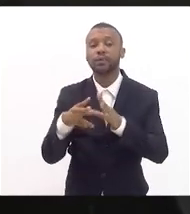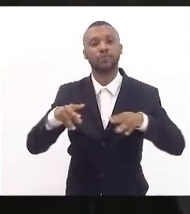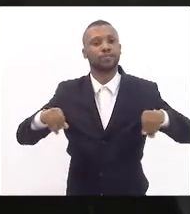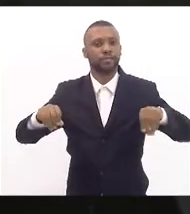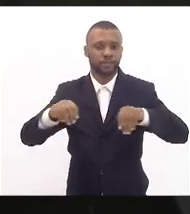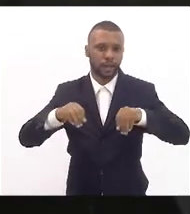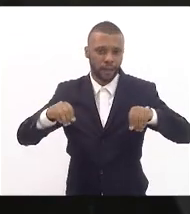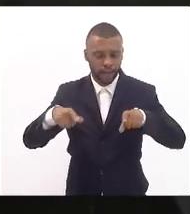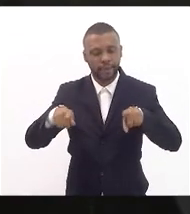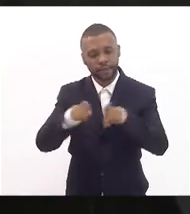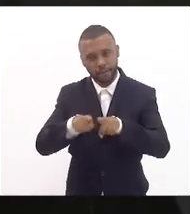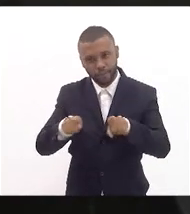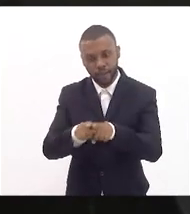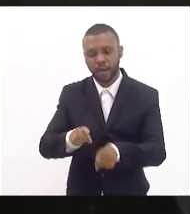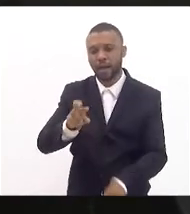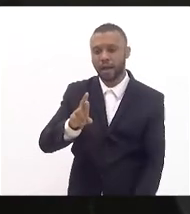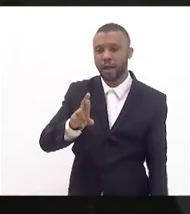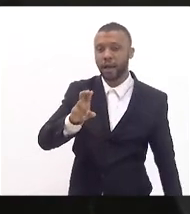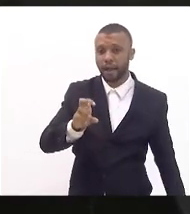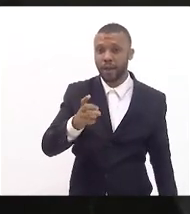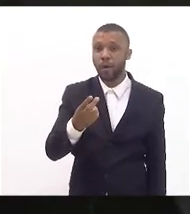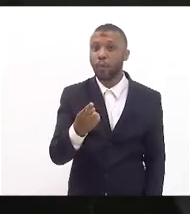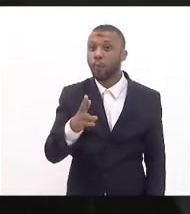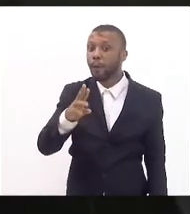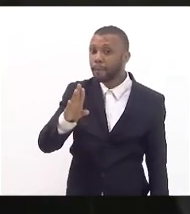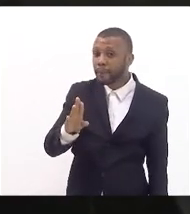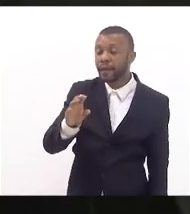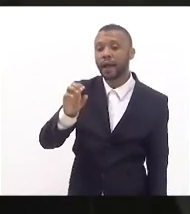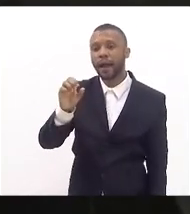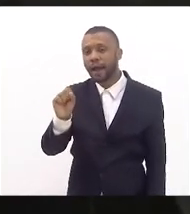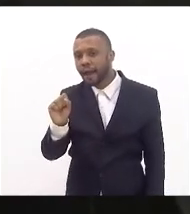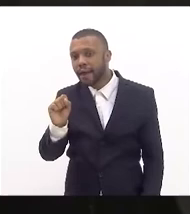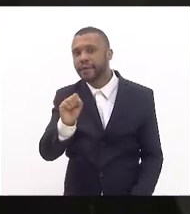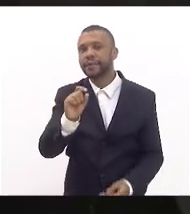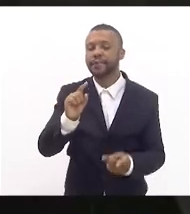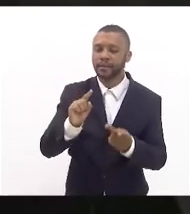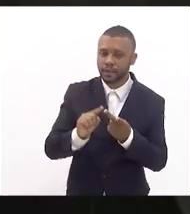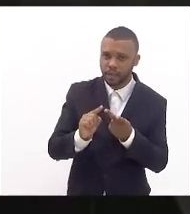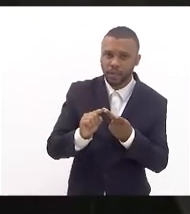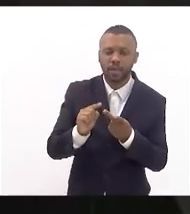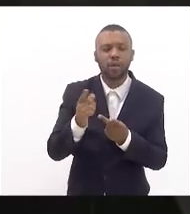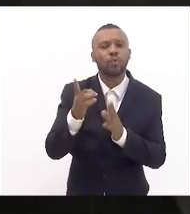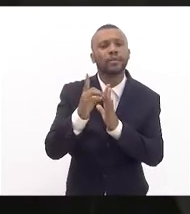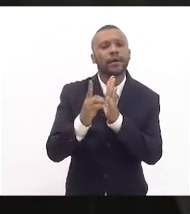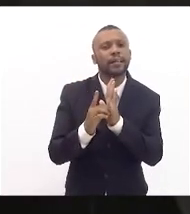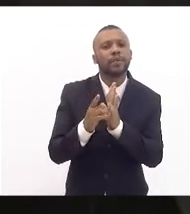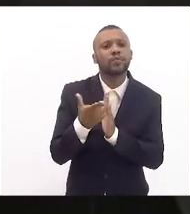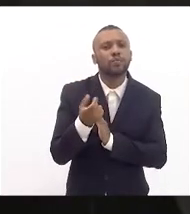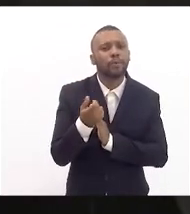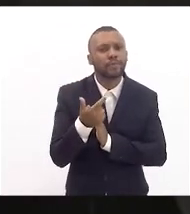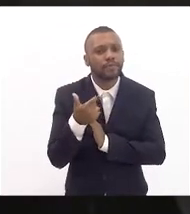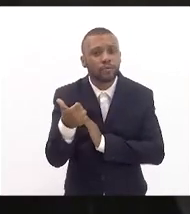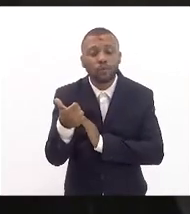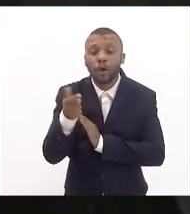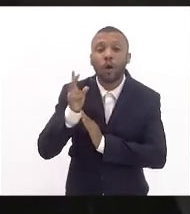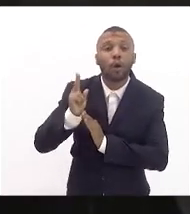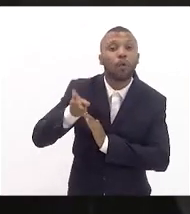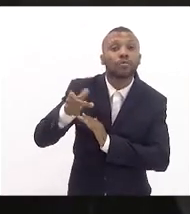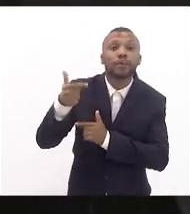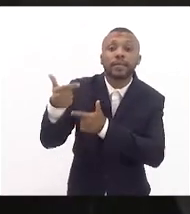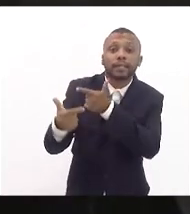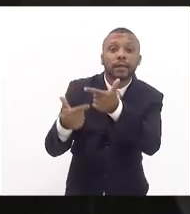também REURB, REURB-S, não é? Outro decreto de 2021, dando continuidade a este trabalho